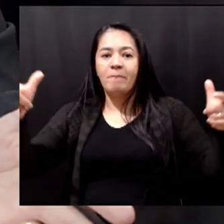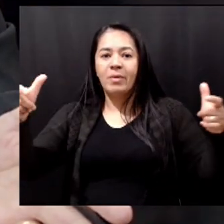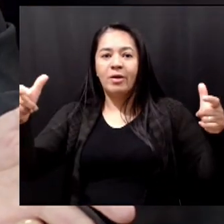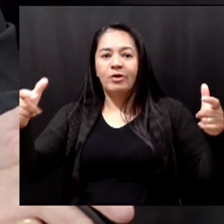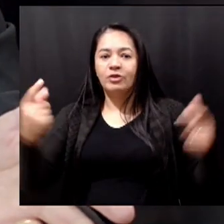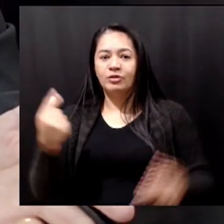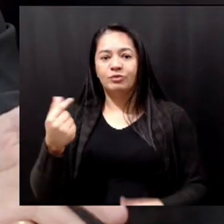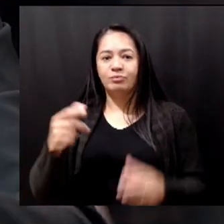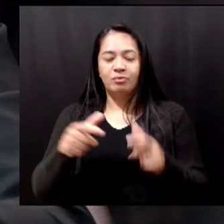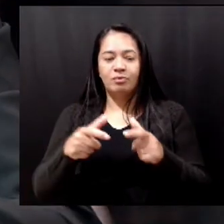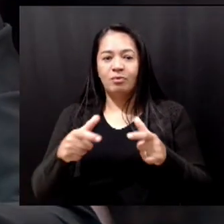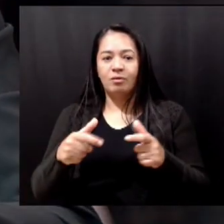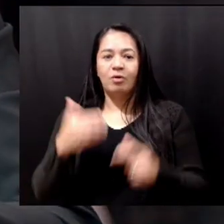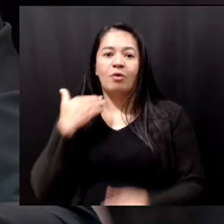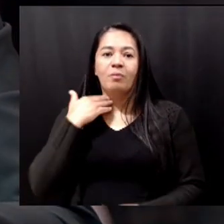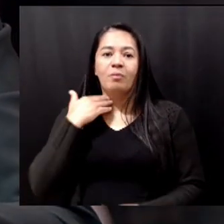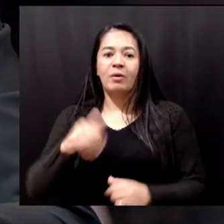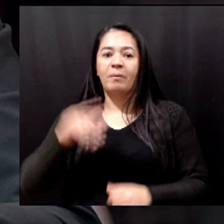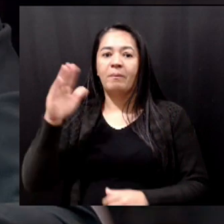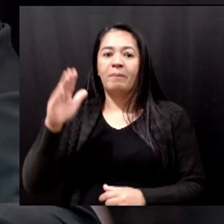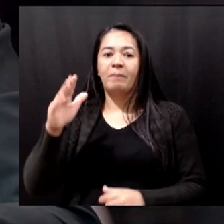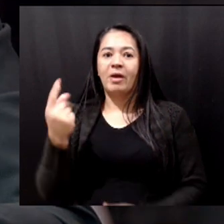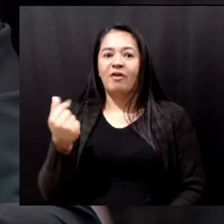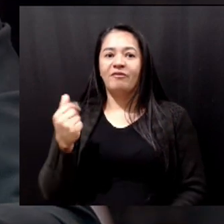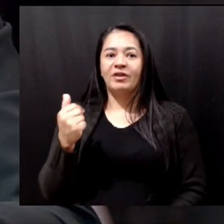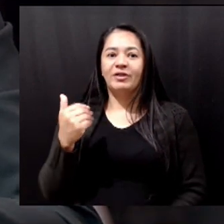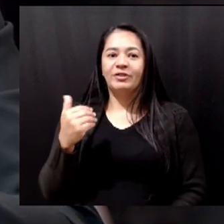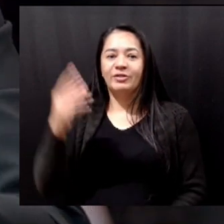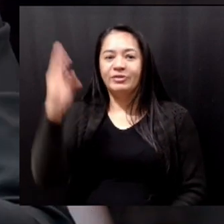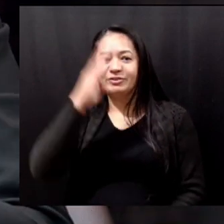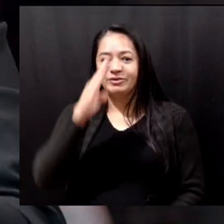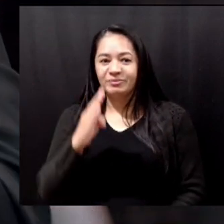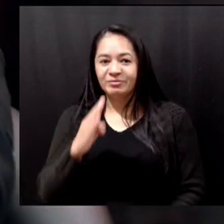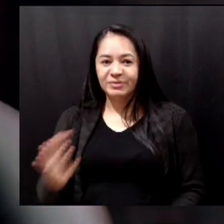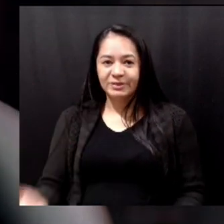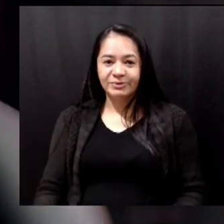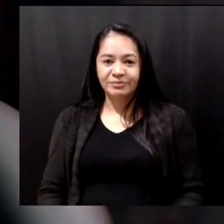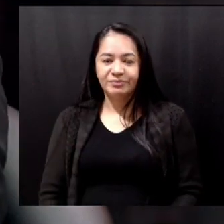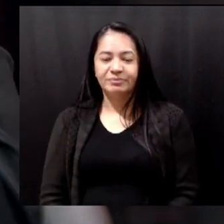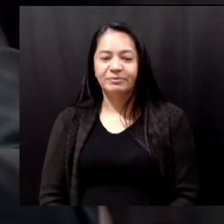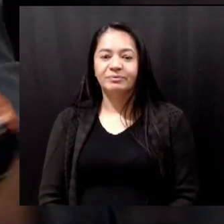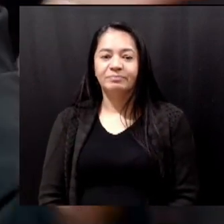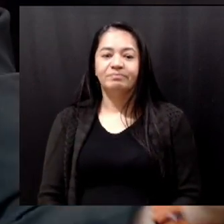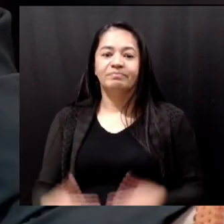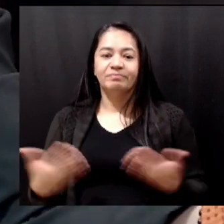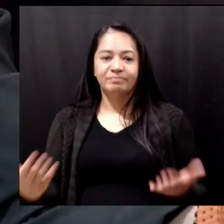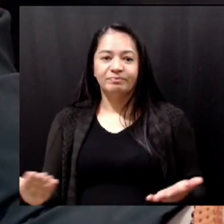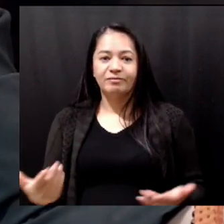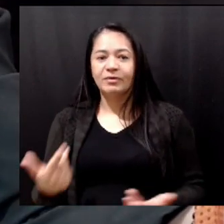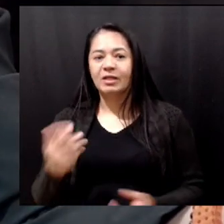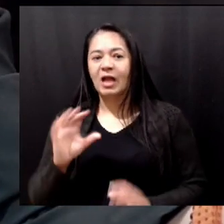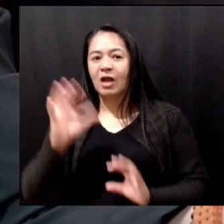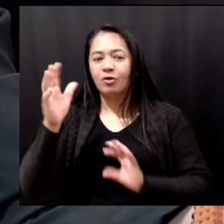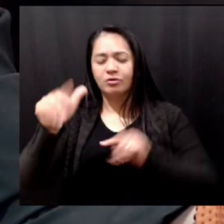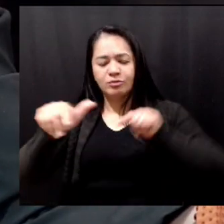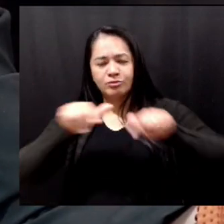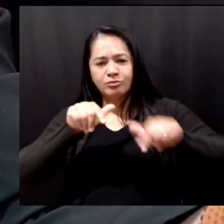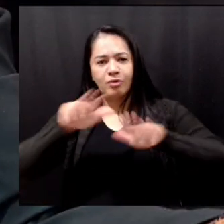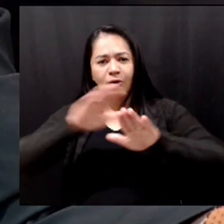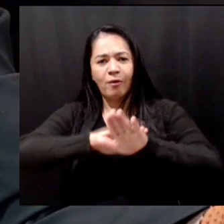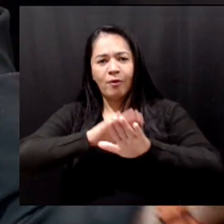mais valioso do Brasil. E começou com um sandbox regulatório. Olha aí. Então, houve todo um trabalho que começou com o professor